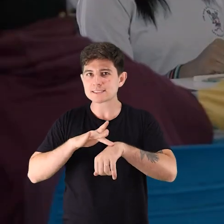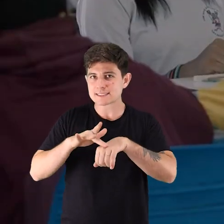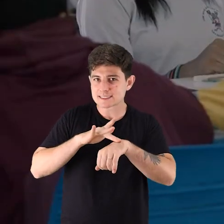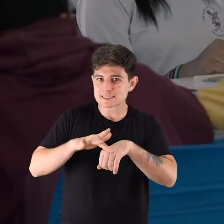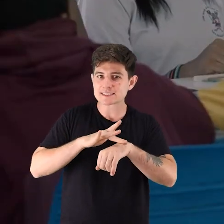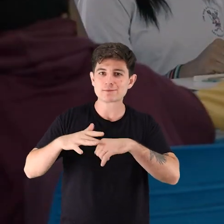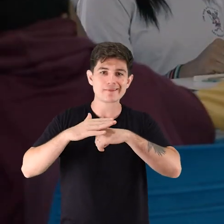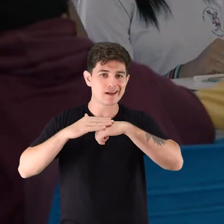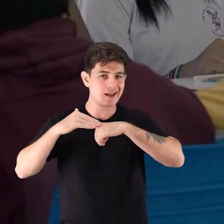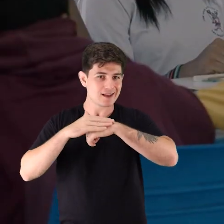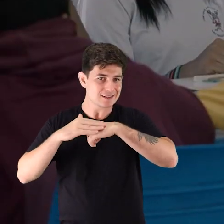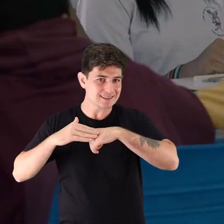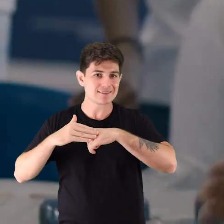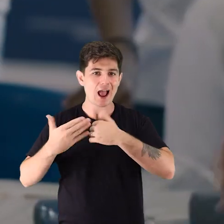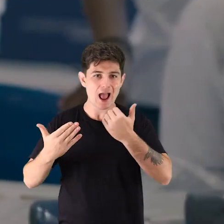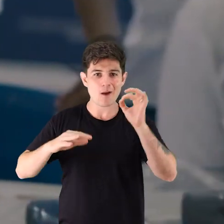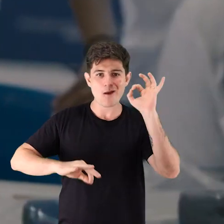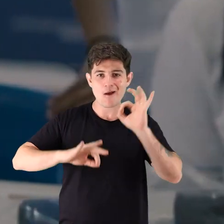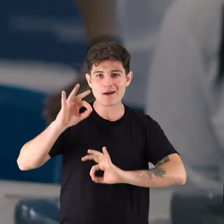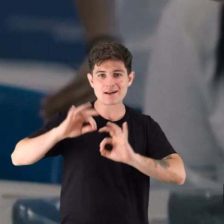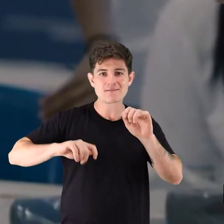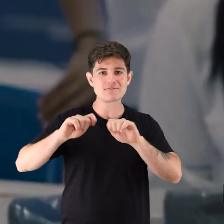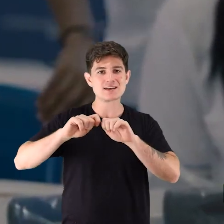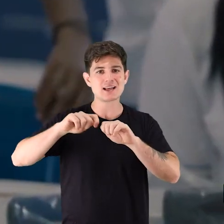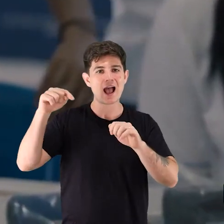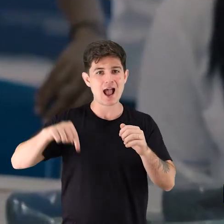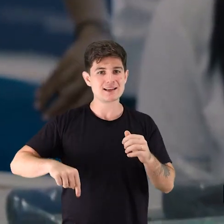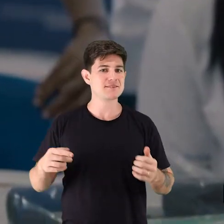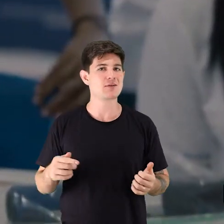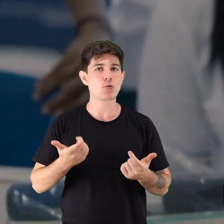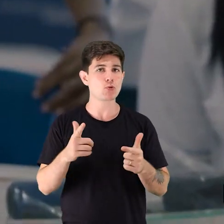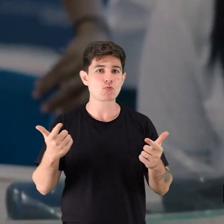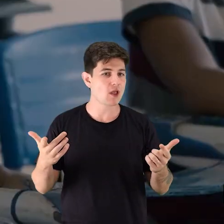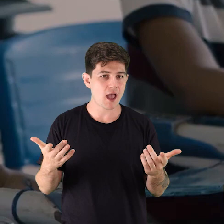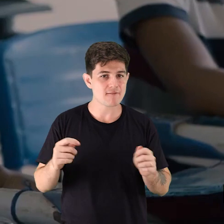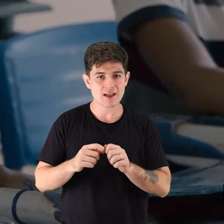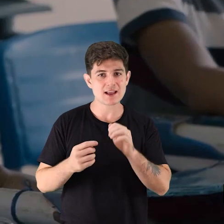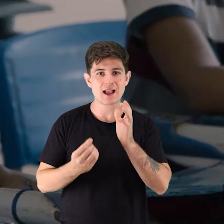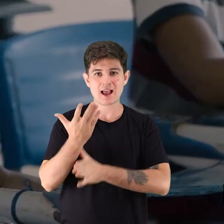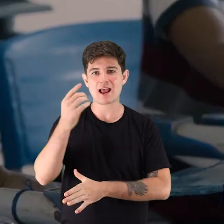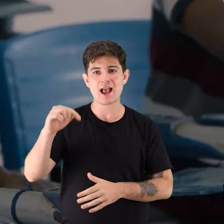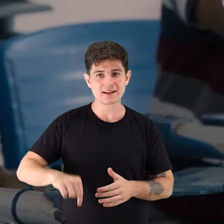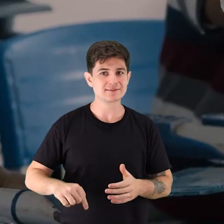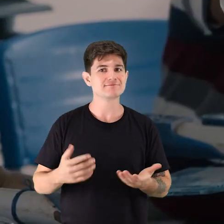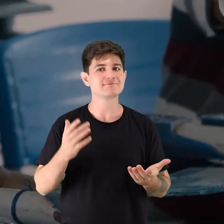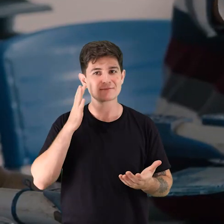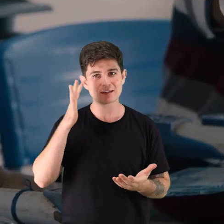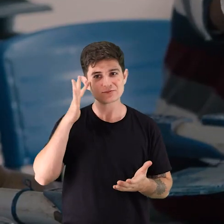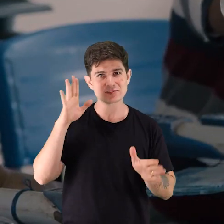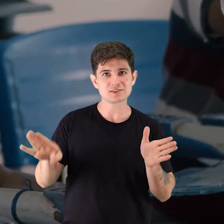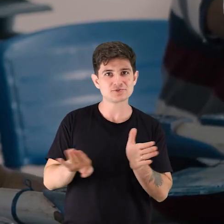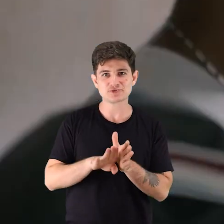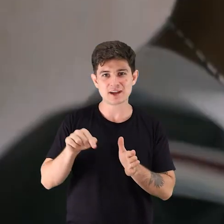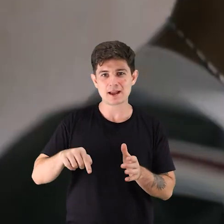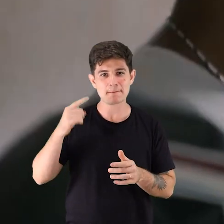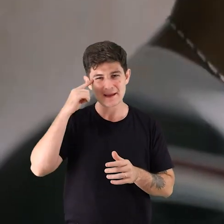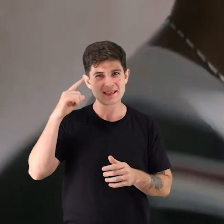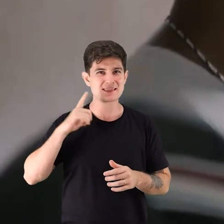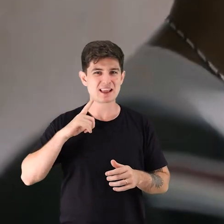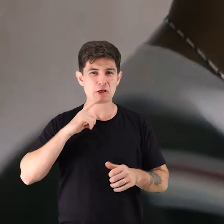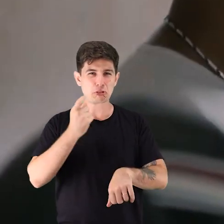mais direcionado, mais sensível, e você construir aqui, onde não tem. Né? De repente você